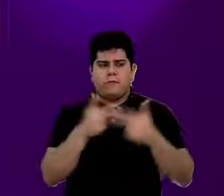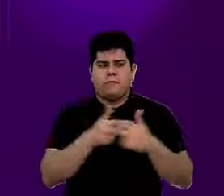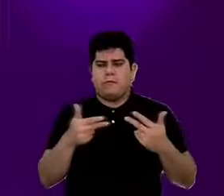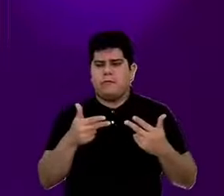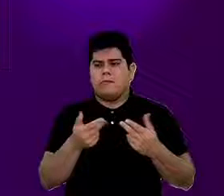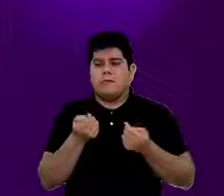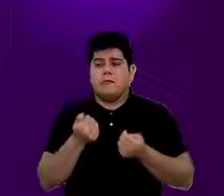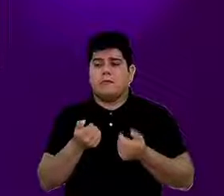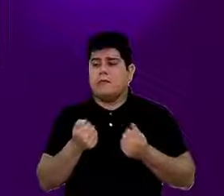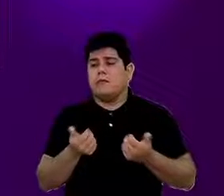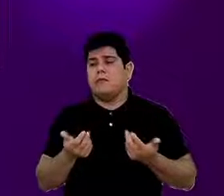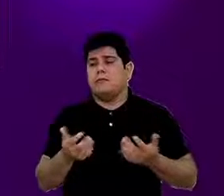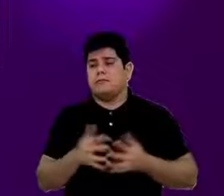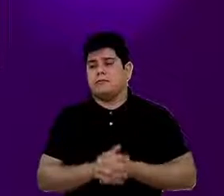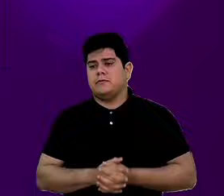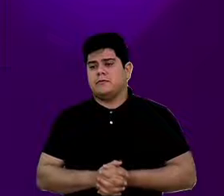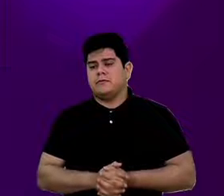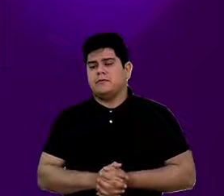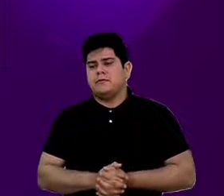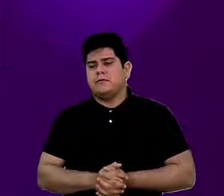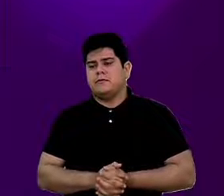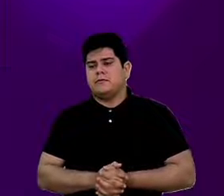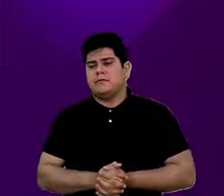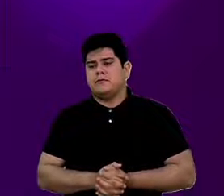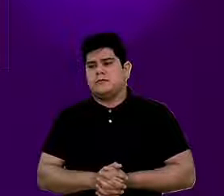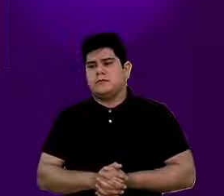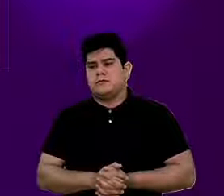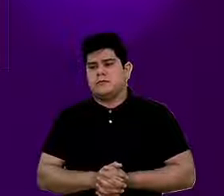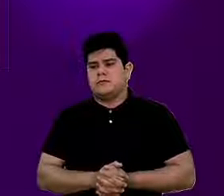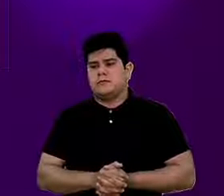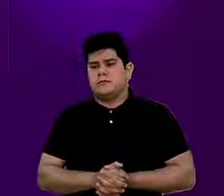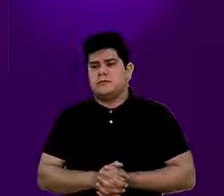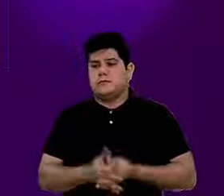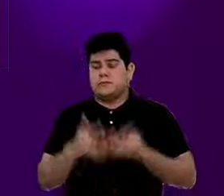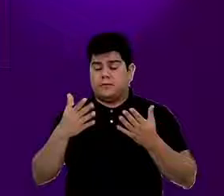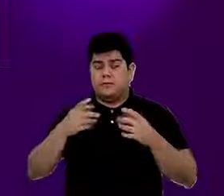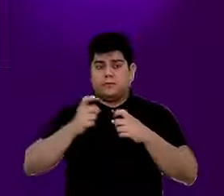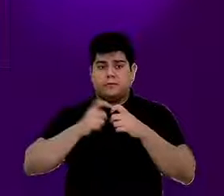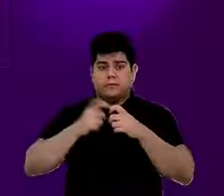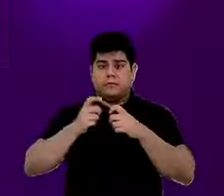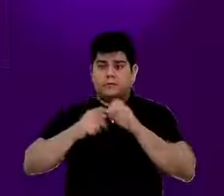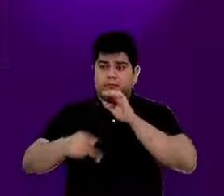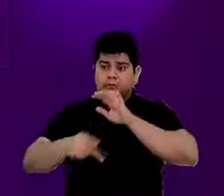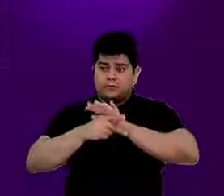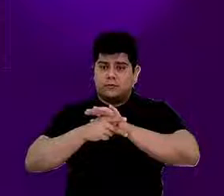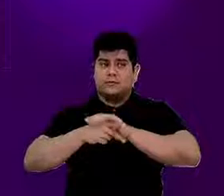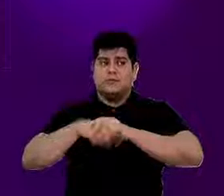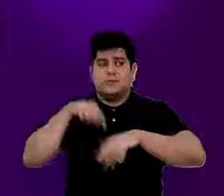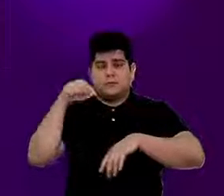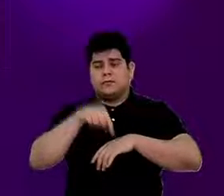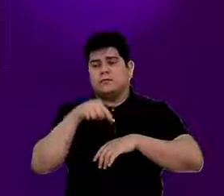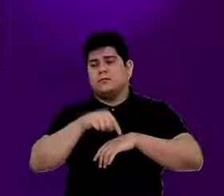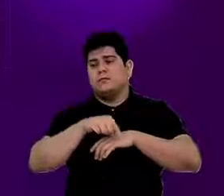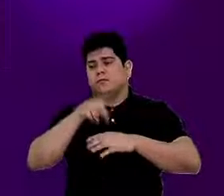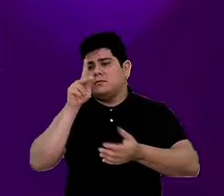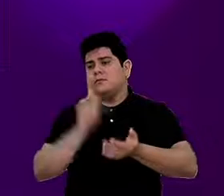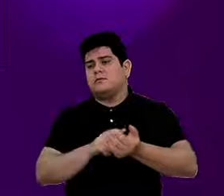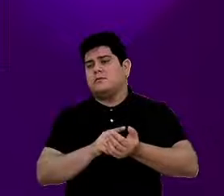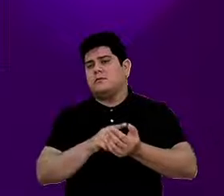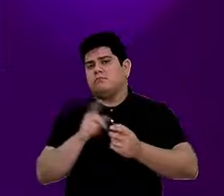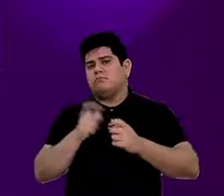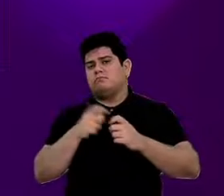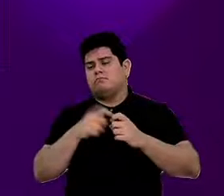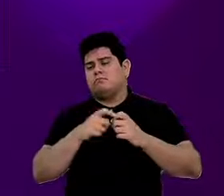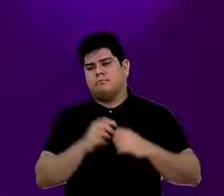são poucas. A disciplina medicina comportamental deve fazer parte da nossa verdadeira medicina.